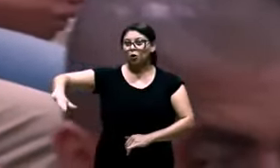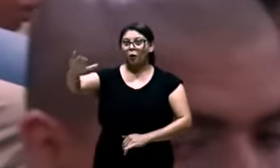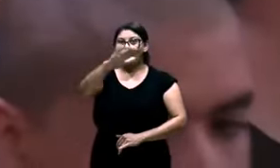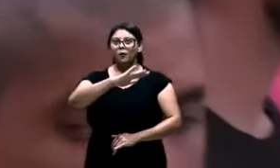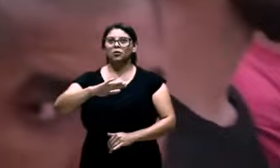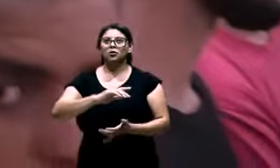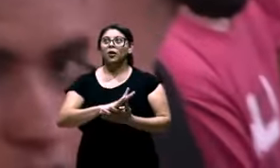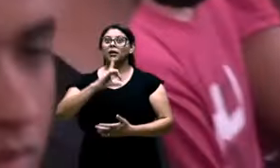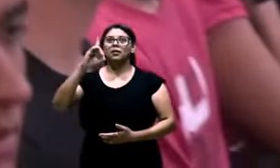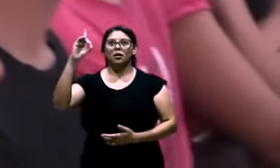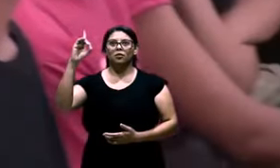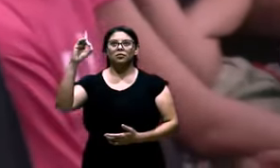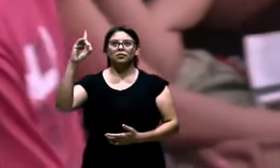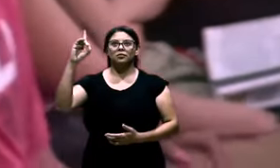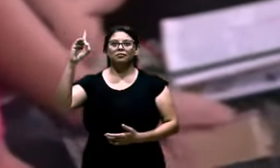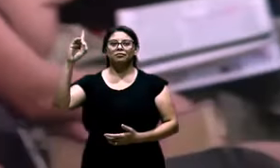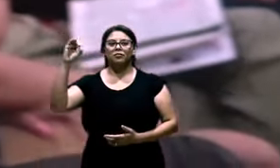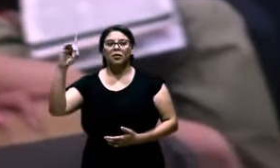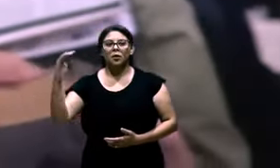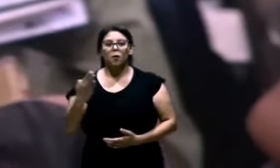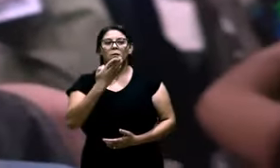Deus fez ele ficar mudo.